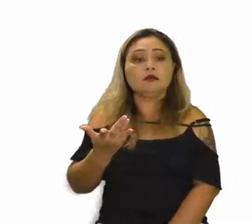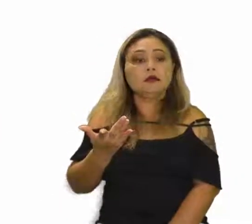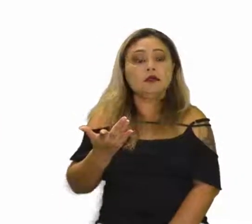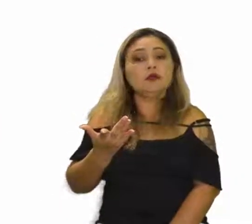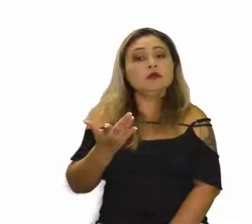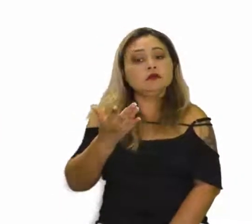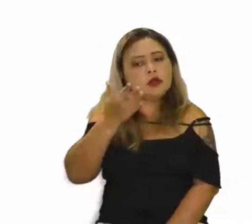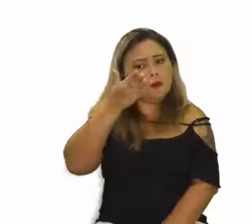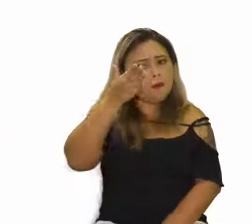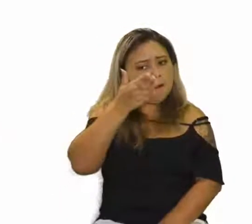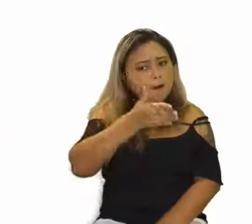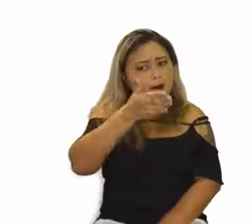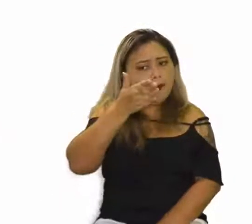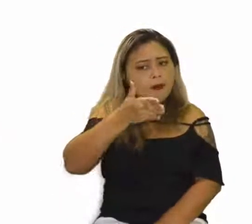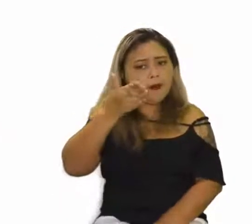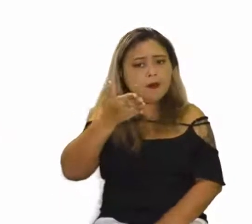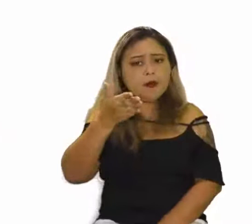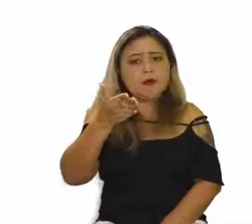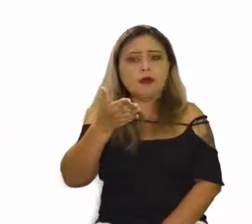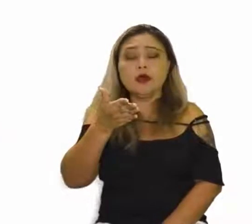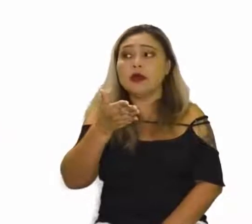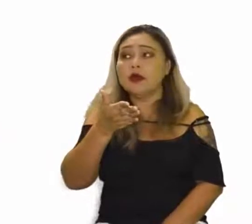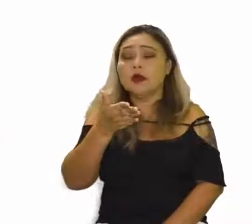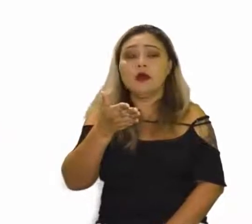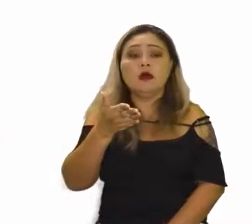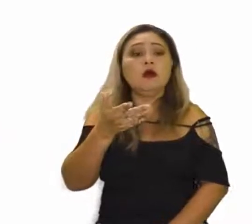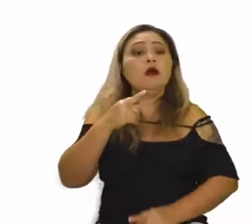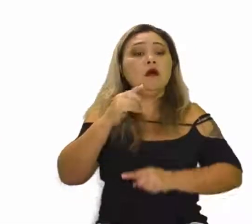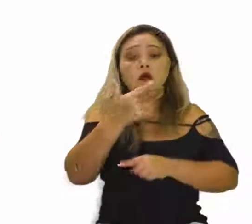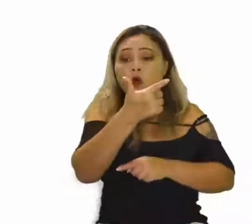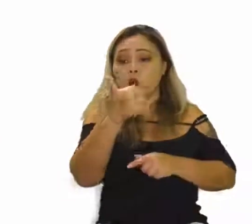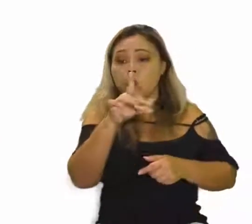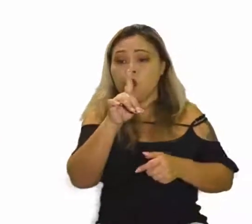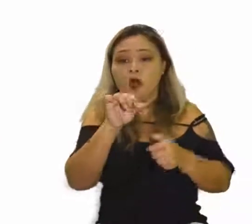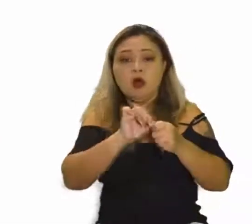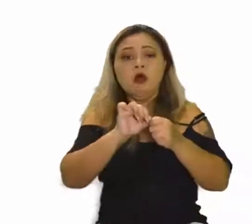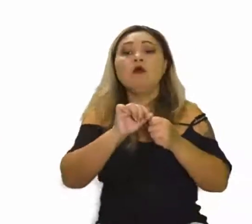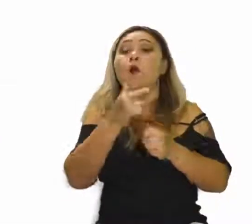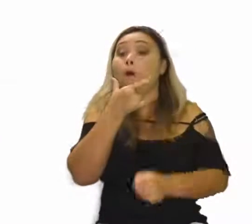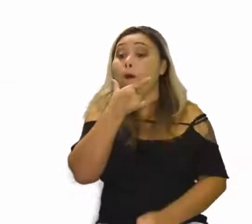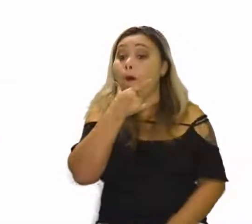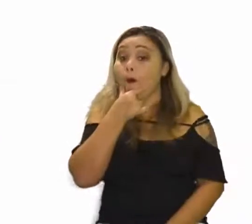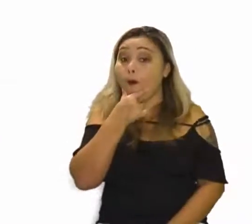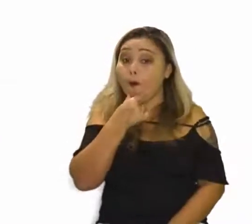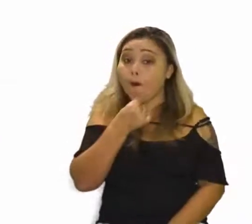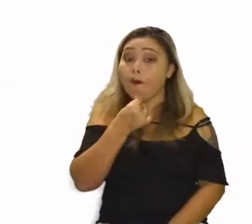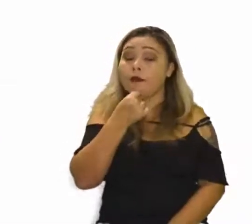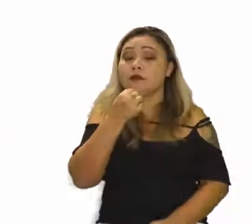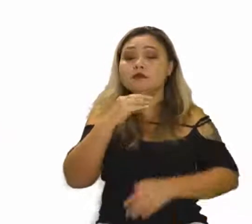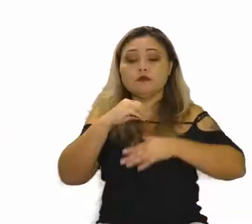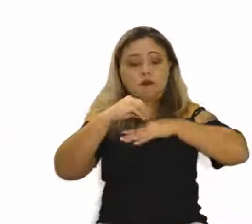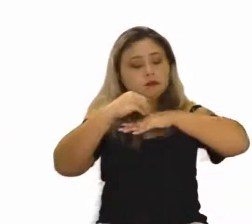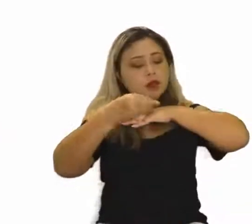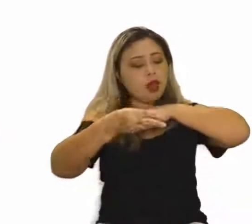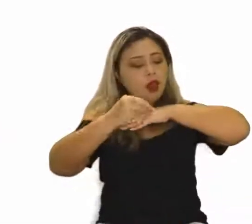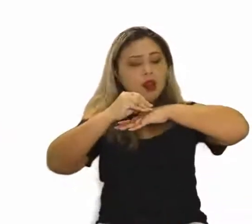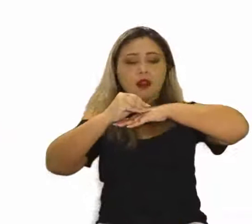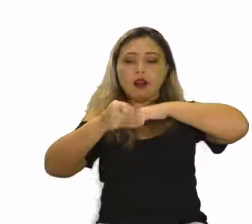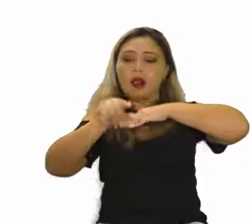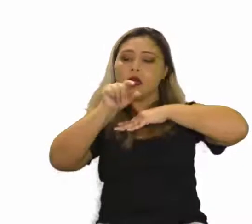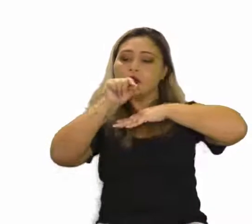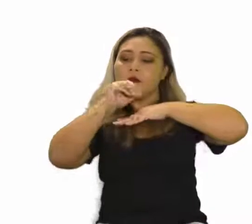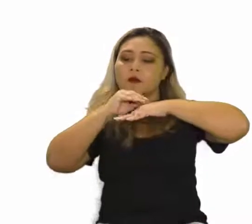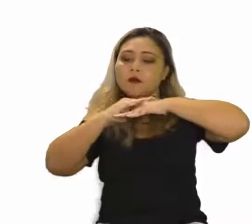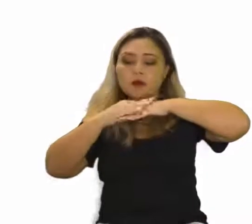Temos o passo a passo das produções, né? Após os 21 dias, macho tem plumagem, né?